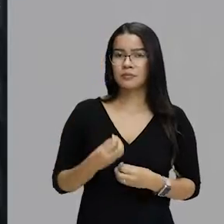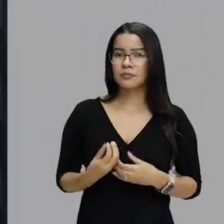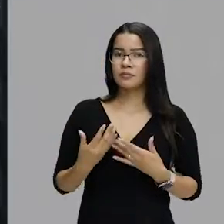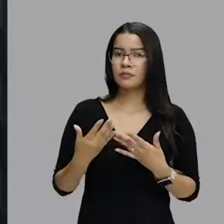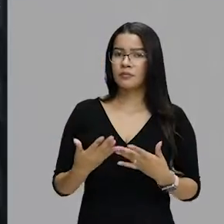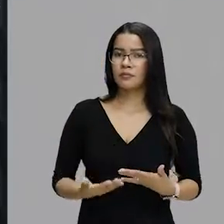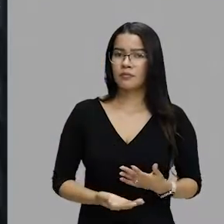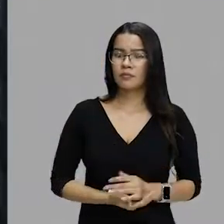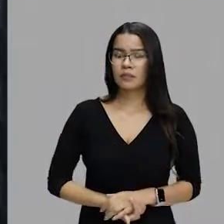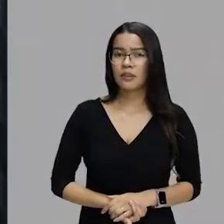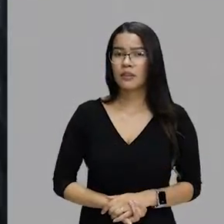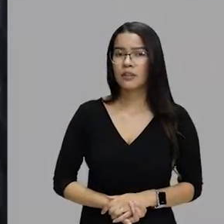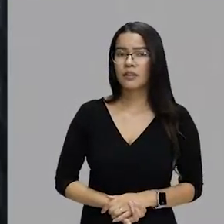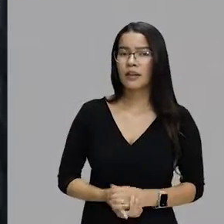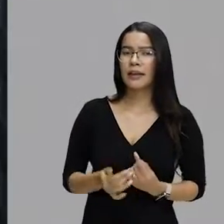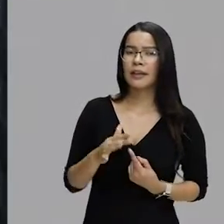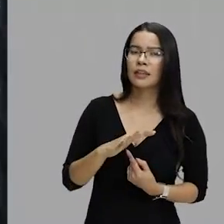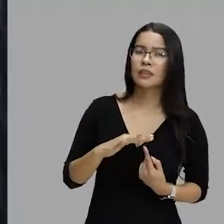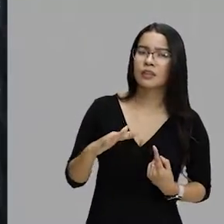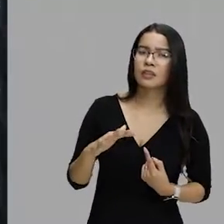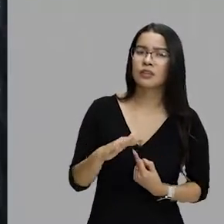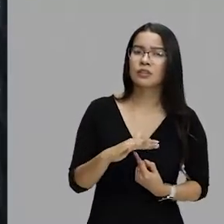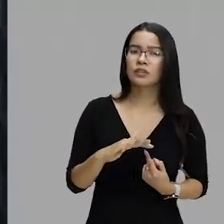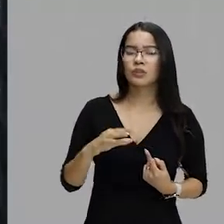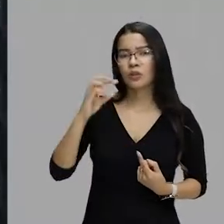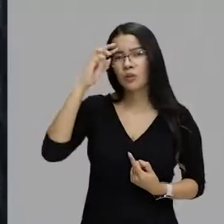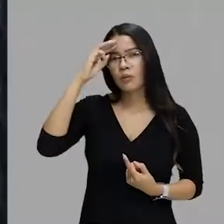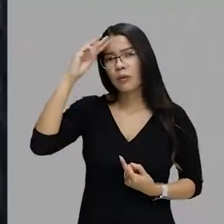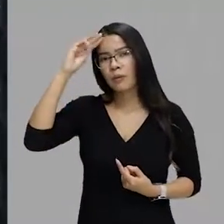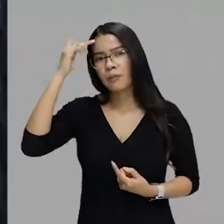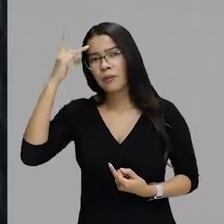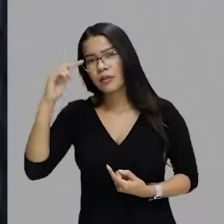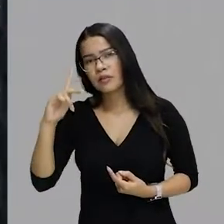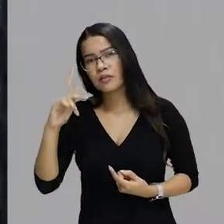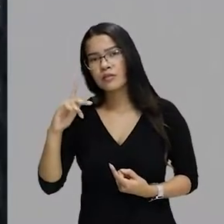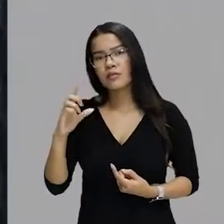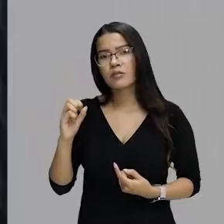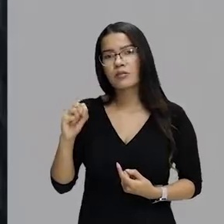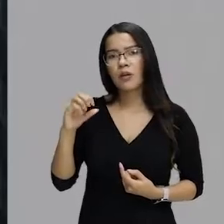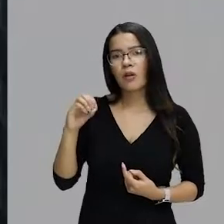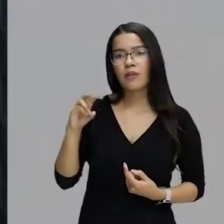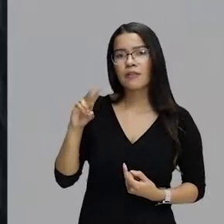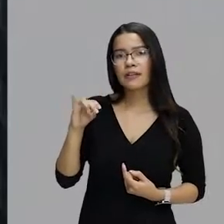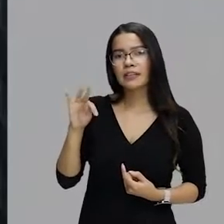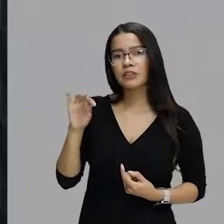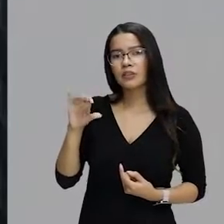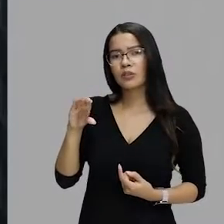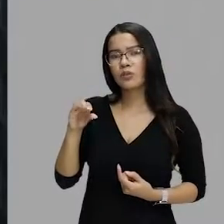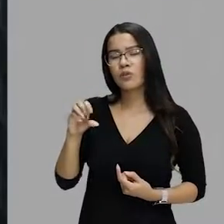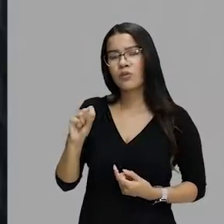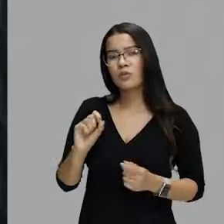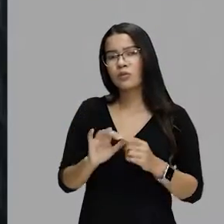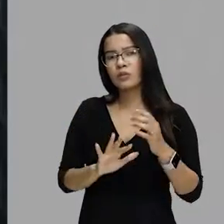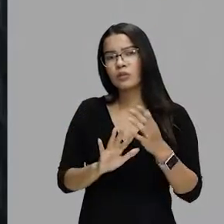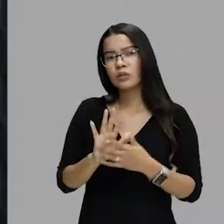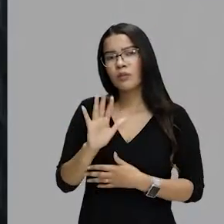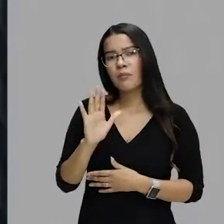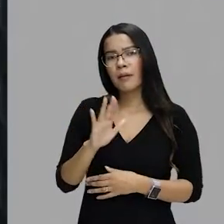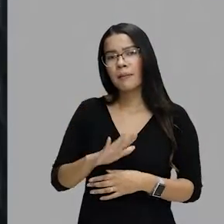disponibilizaram a ilha de Cuba para que os soviéticos construíssem uma base de lançamento de